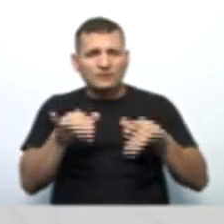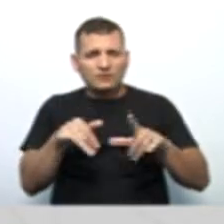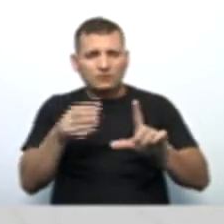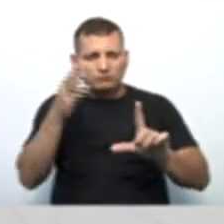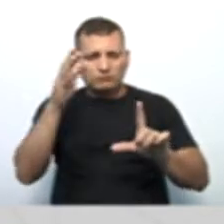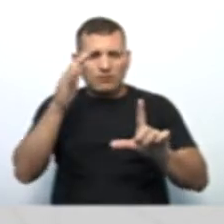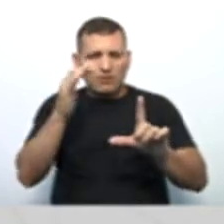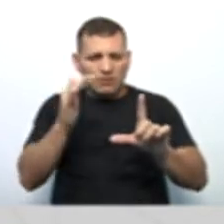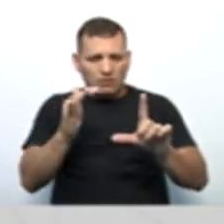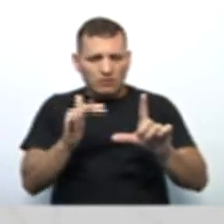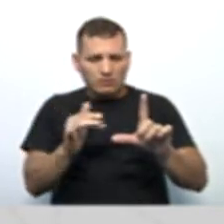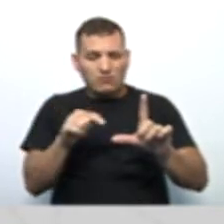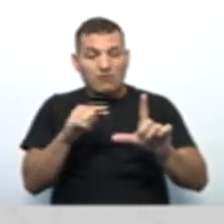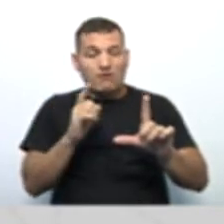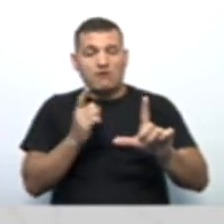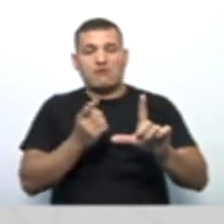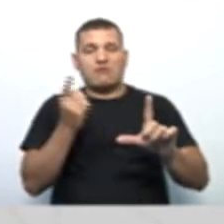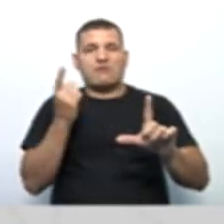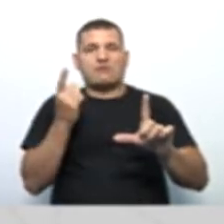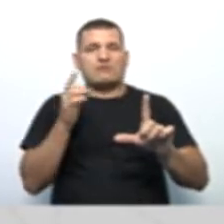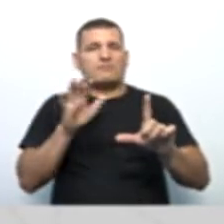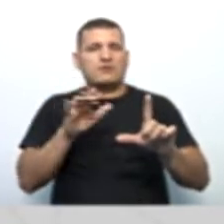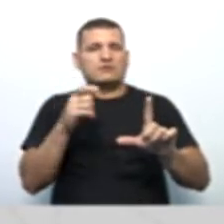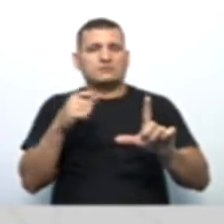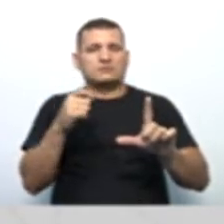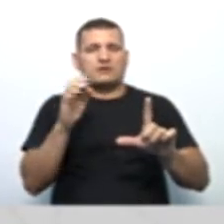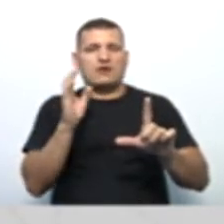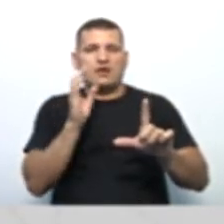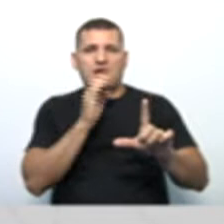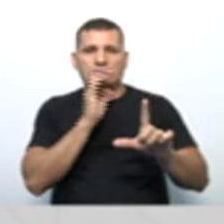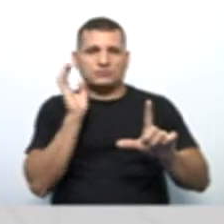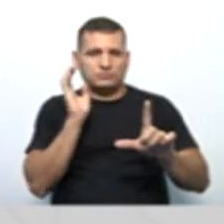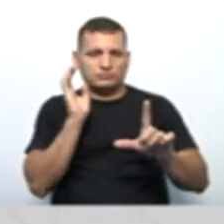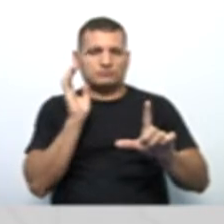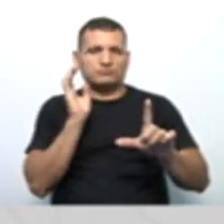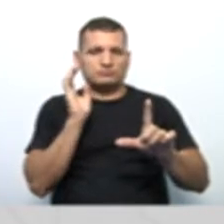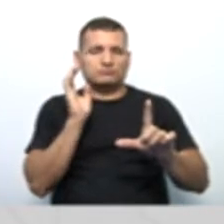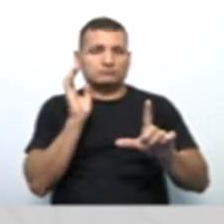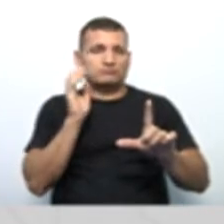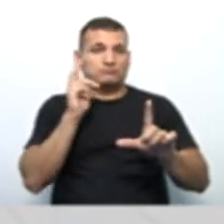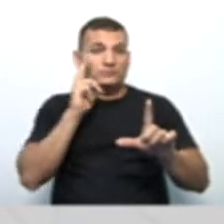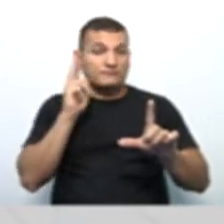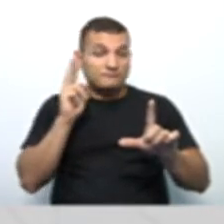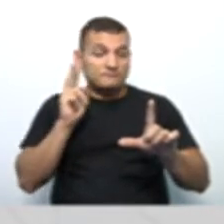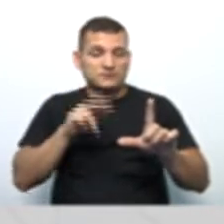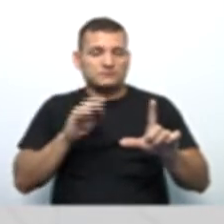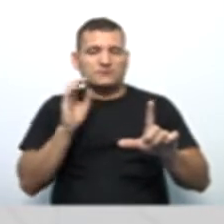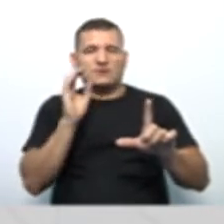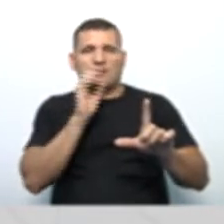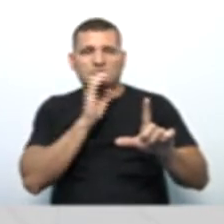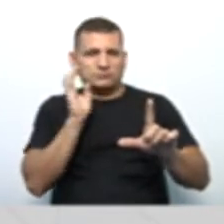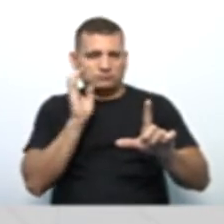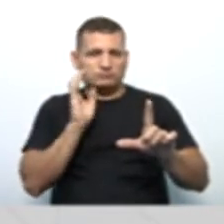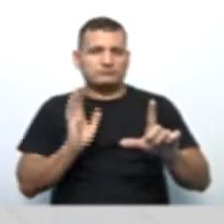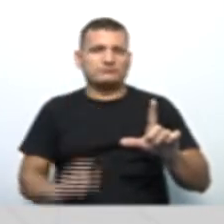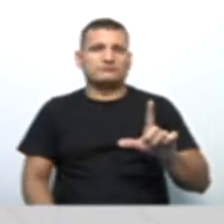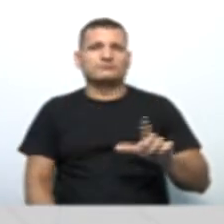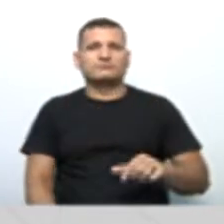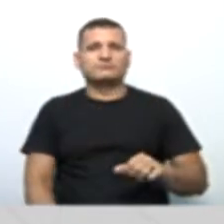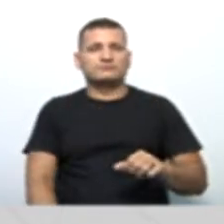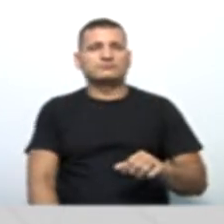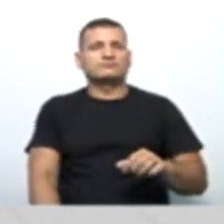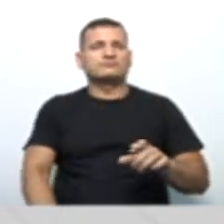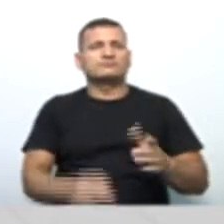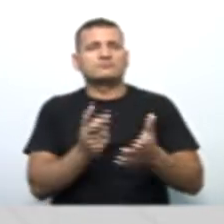mas ele tem que tá já apresentado de forma rápida de forma visível então você sempre já deixa ele